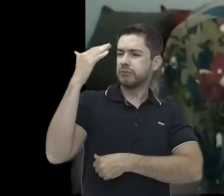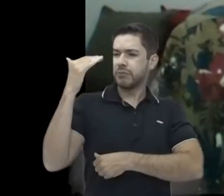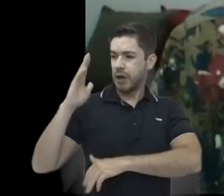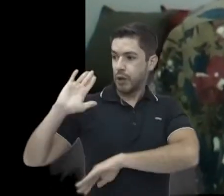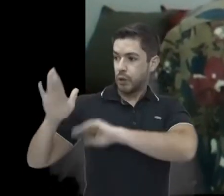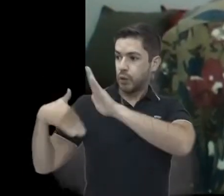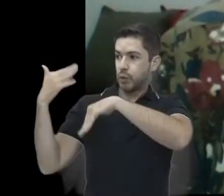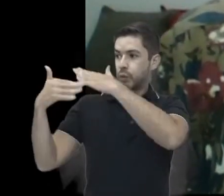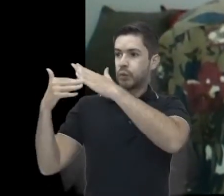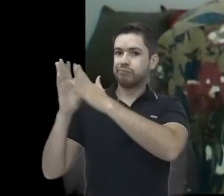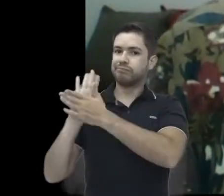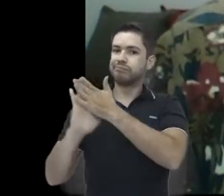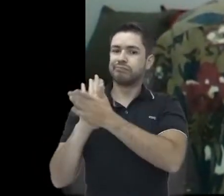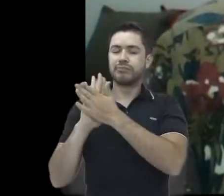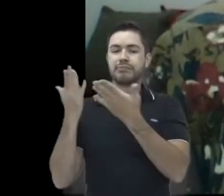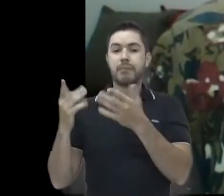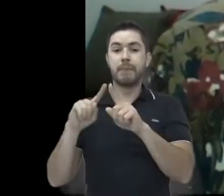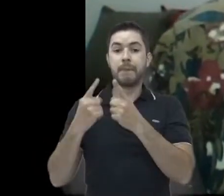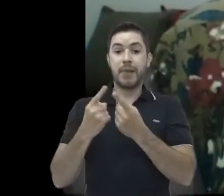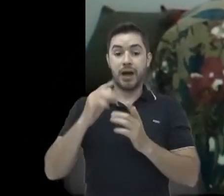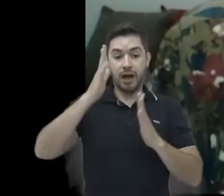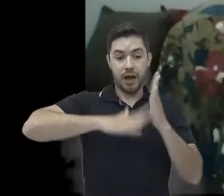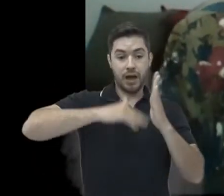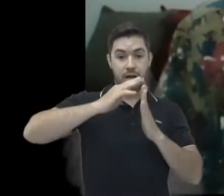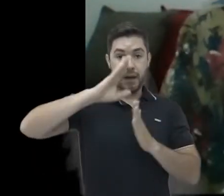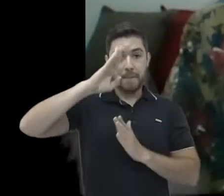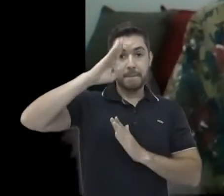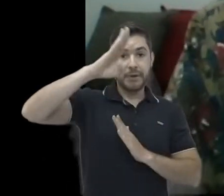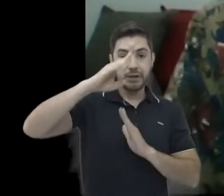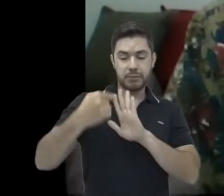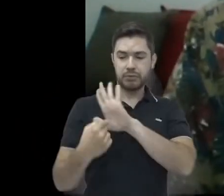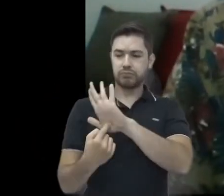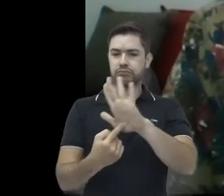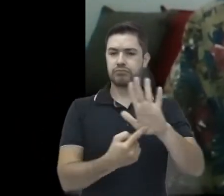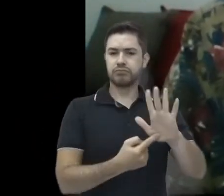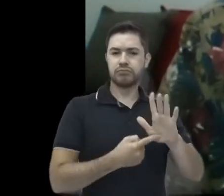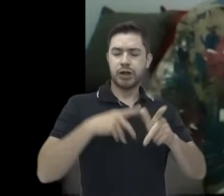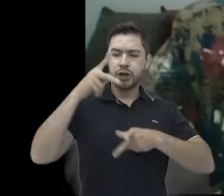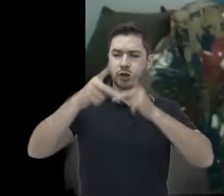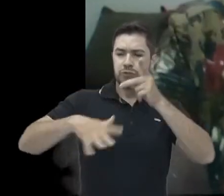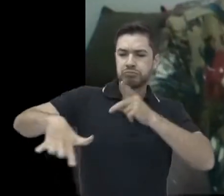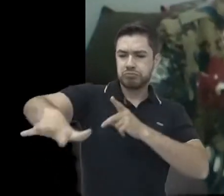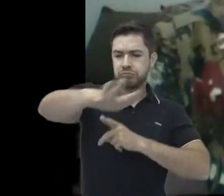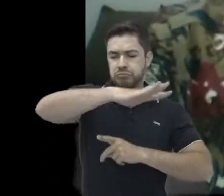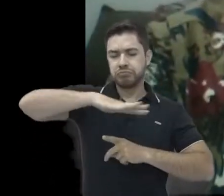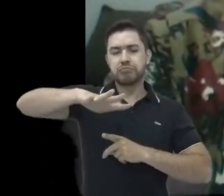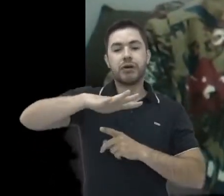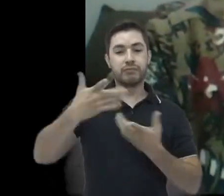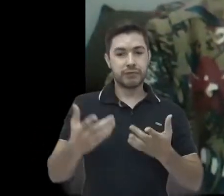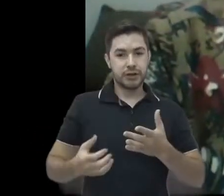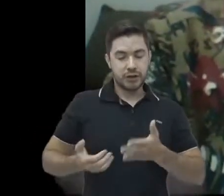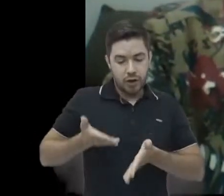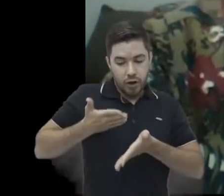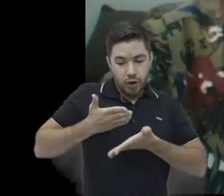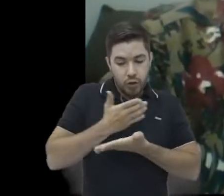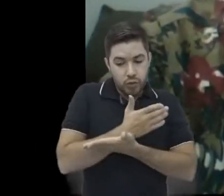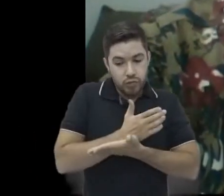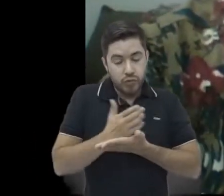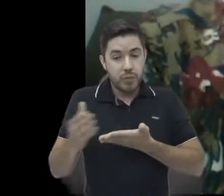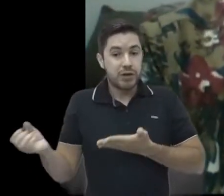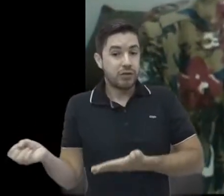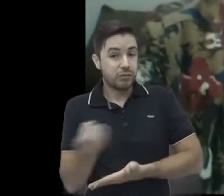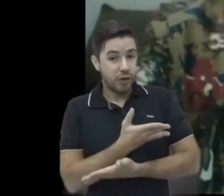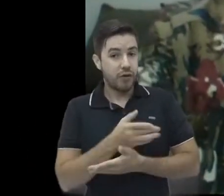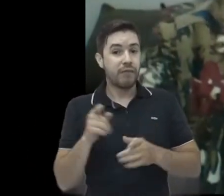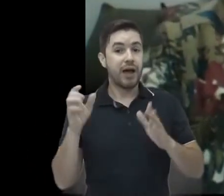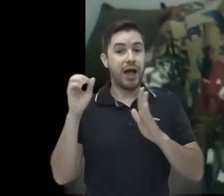a escultura, a pintura foi uma das principais formas de representação dos povos medievais, do Renascimento até o século XX.